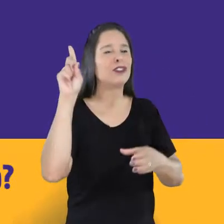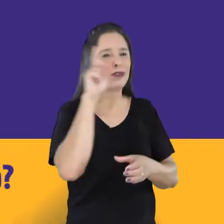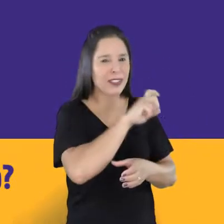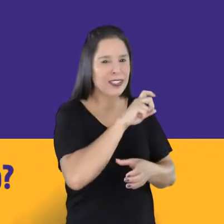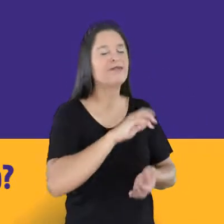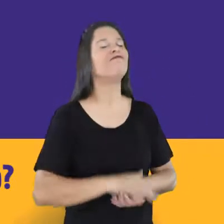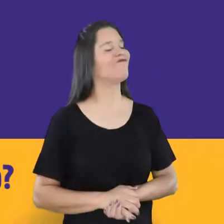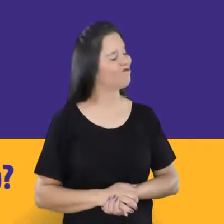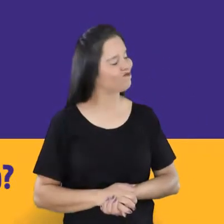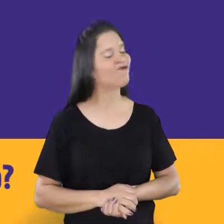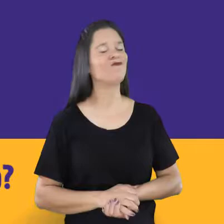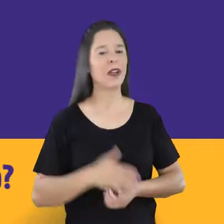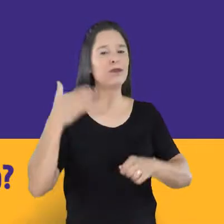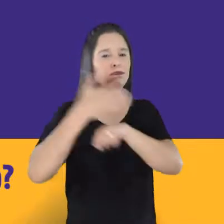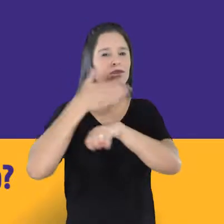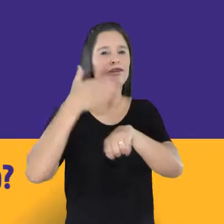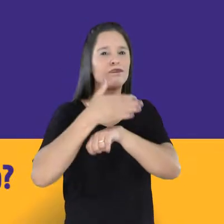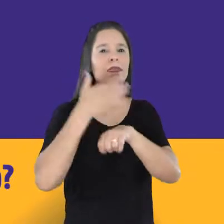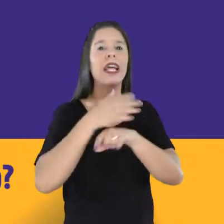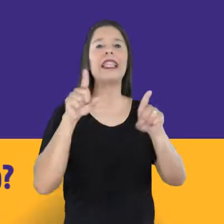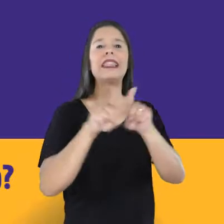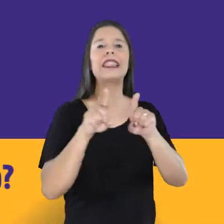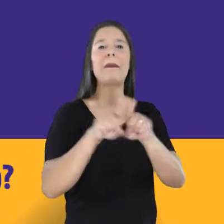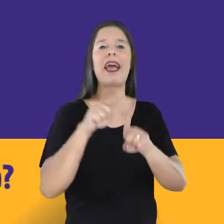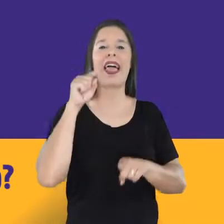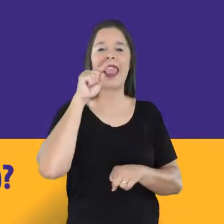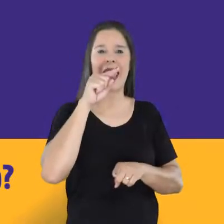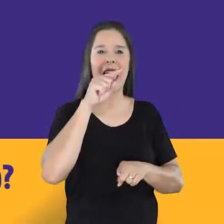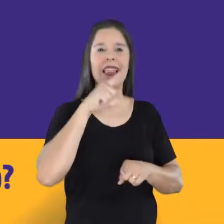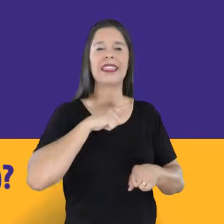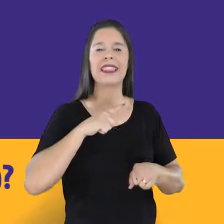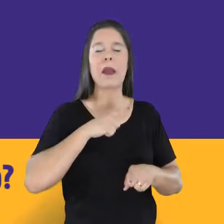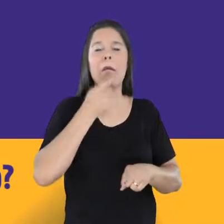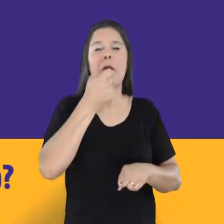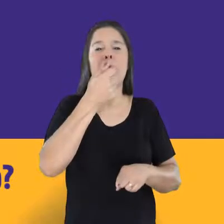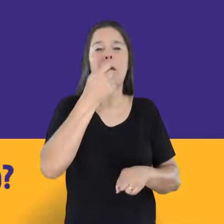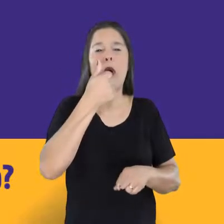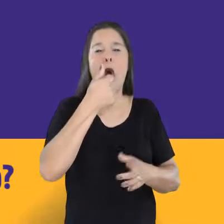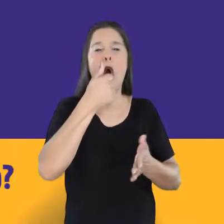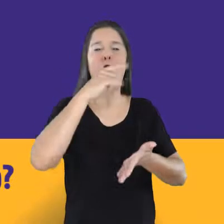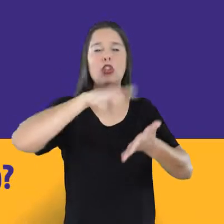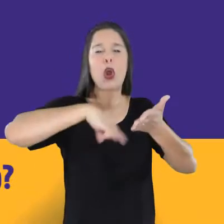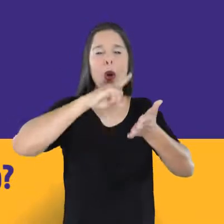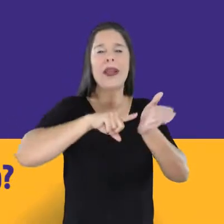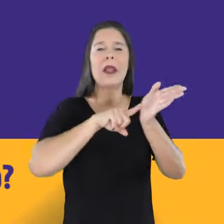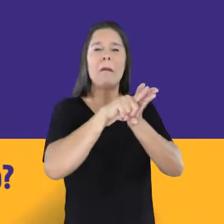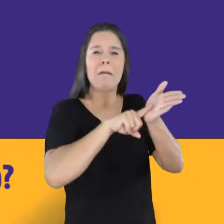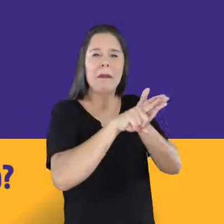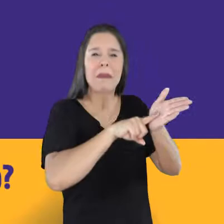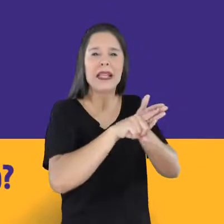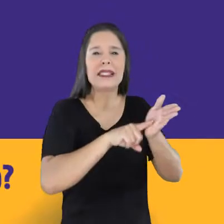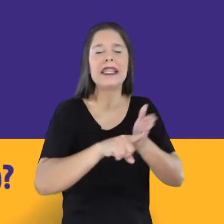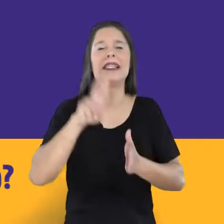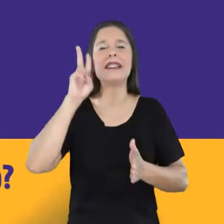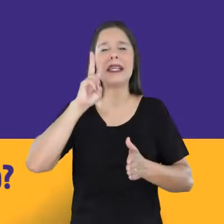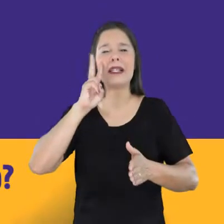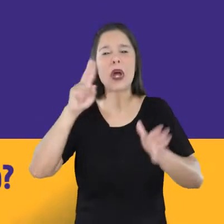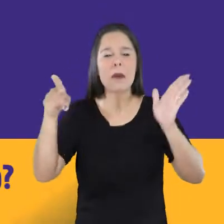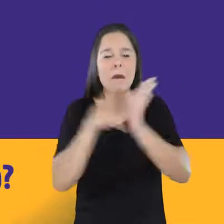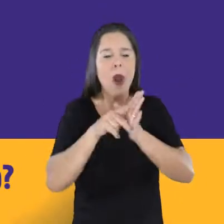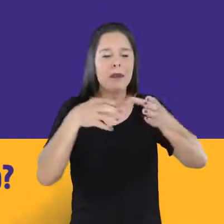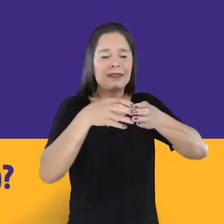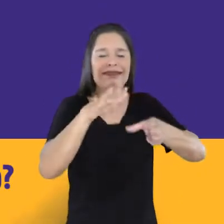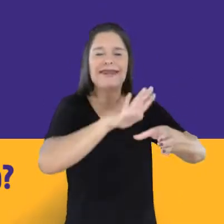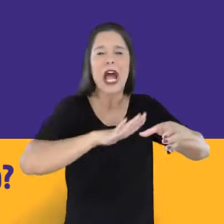de vulnerabilidade, por exemplo. Seria possível também citar a quantidade desigual de equipamentos públicos e